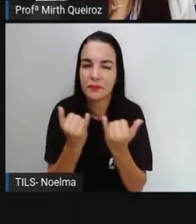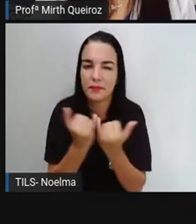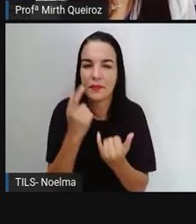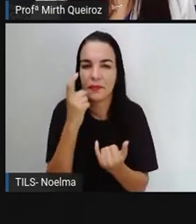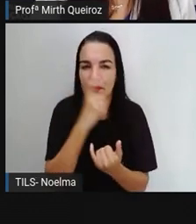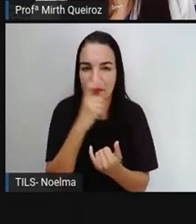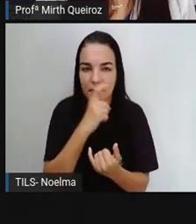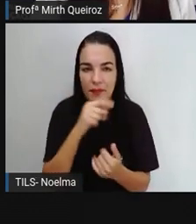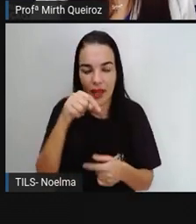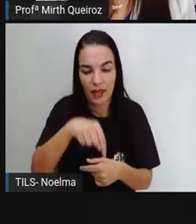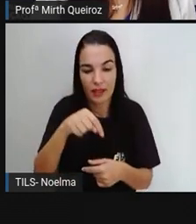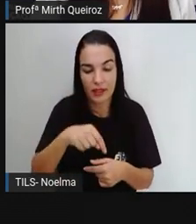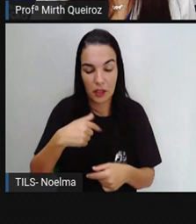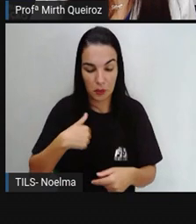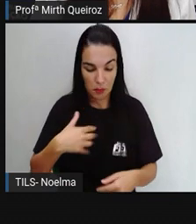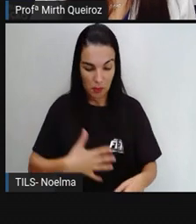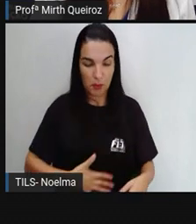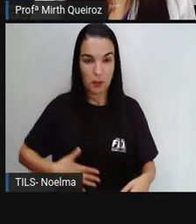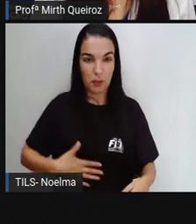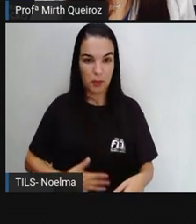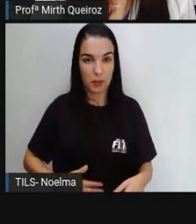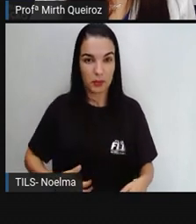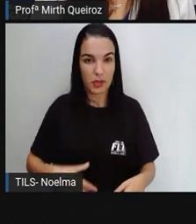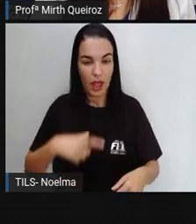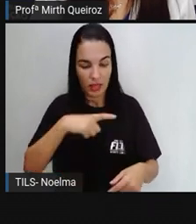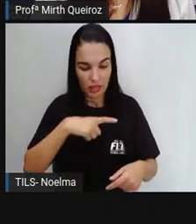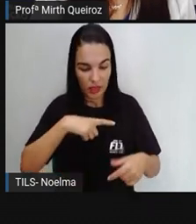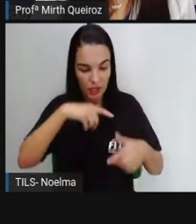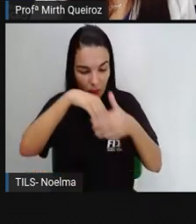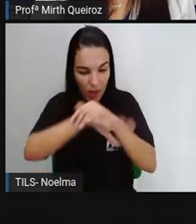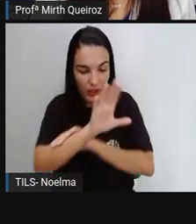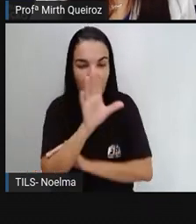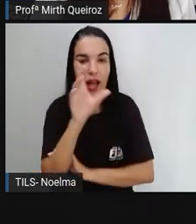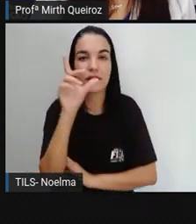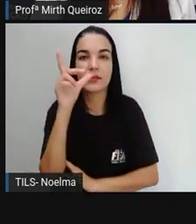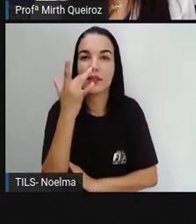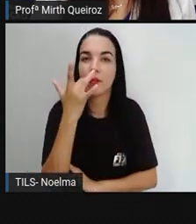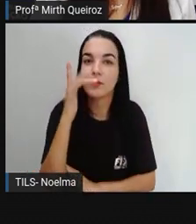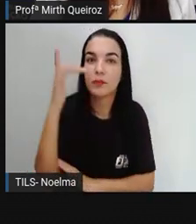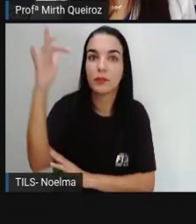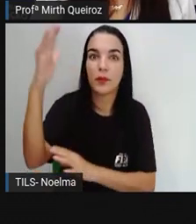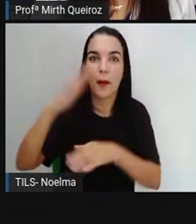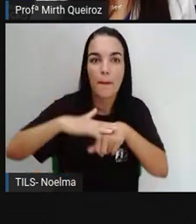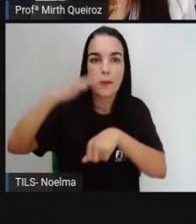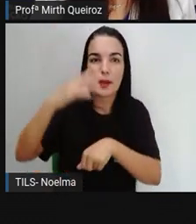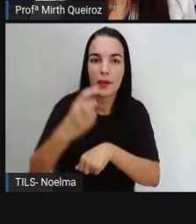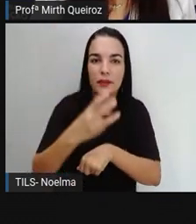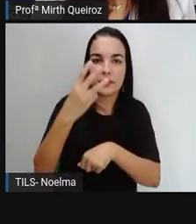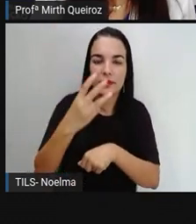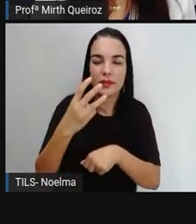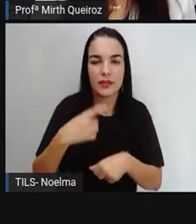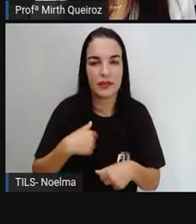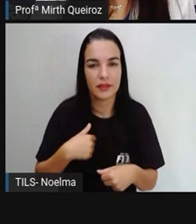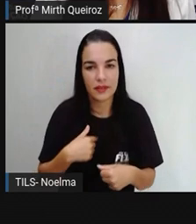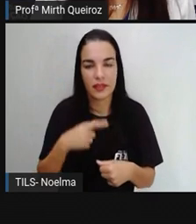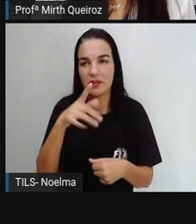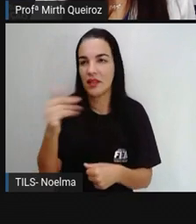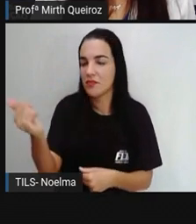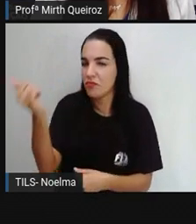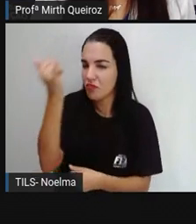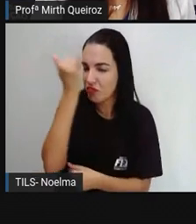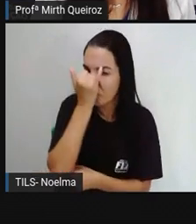que aqui no meu bucho se ocultava um diamante, 3 vezes maior que eu. Azar teu se